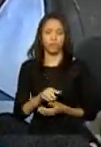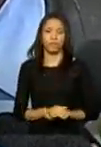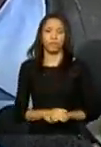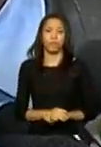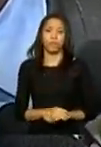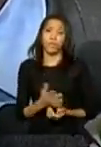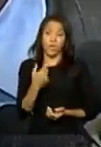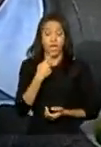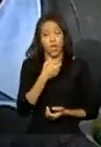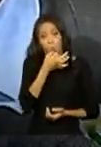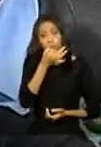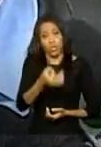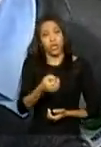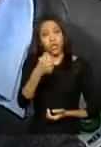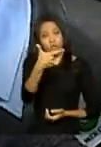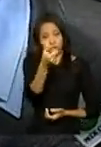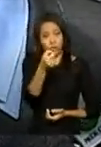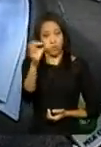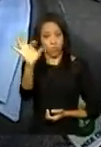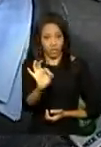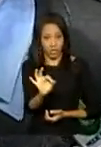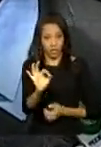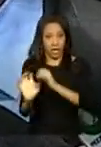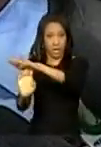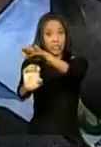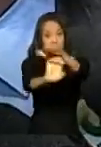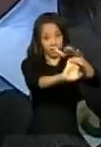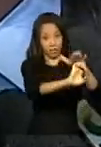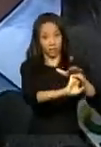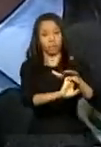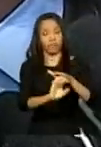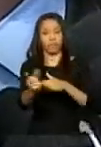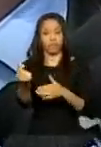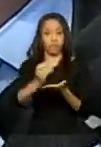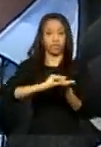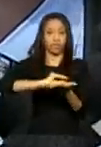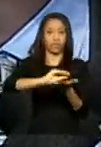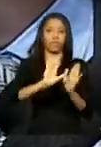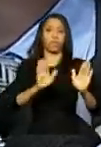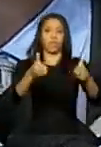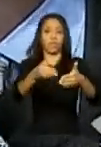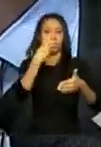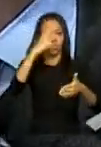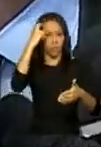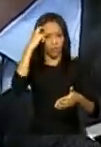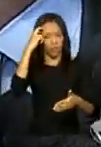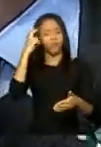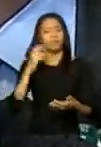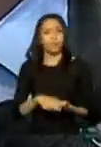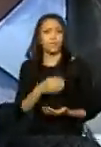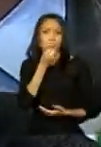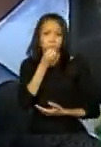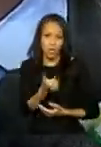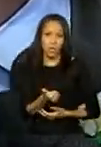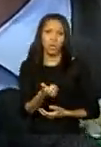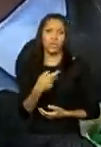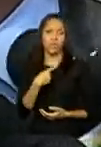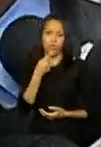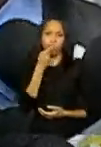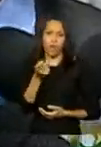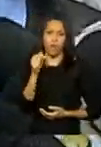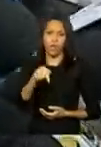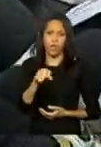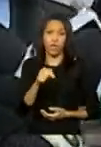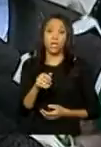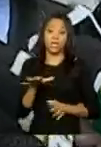mínimo 20%. Eles botem no mínimo 20%. E o texto do próprio cinema vai funcionar bem? Vai funcionar bem. Você viu que eu dei um destaque enorme ao